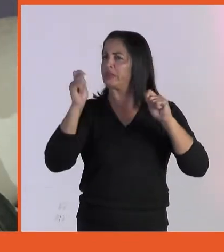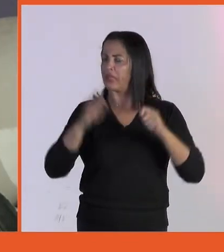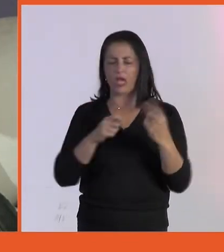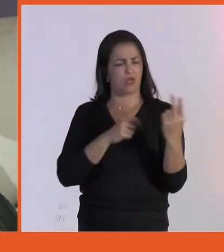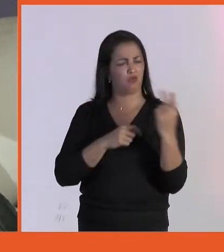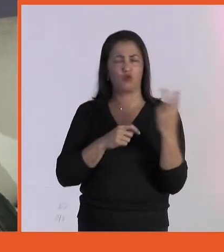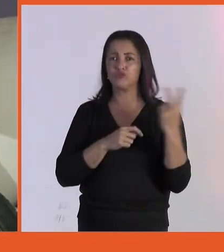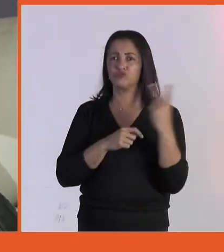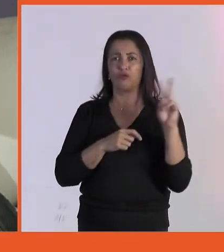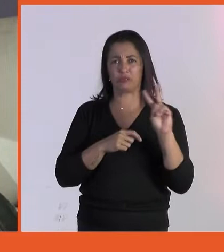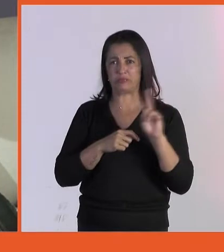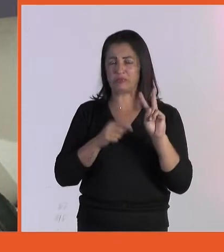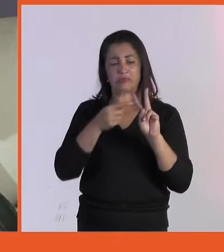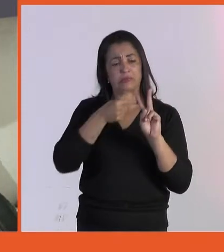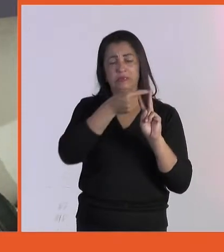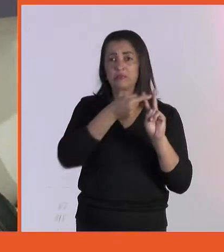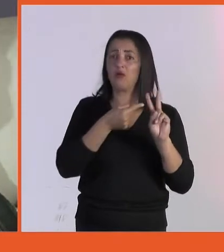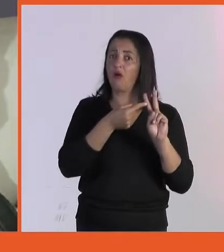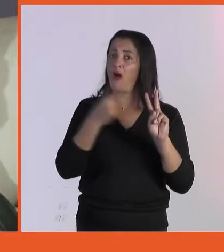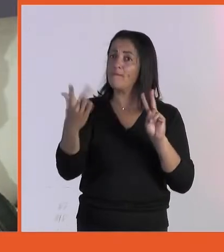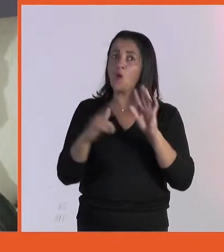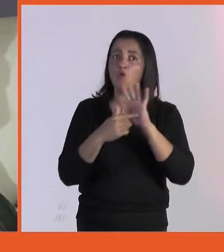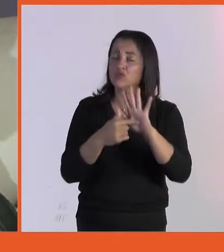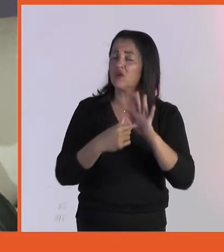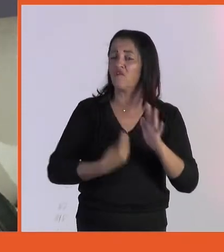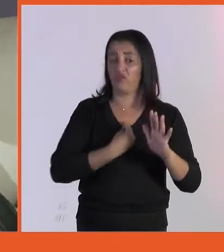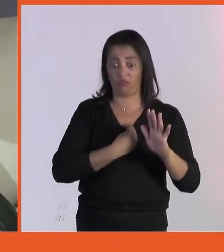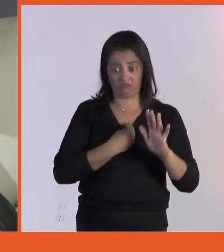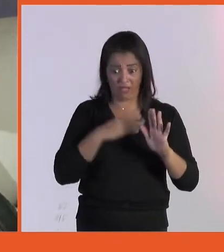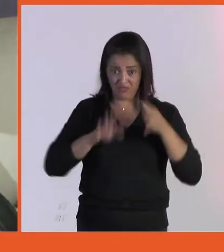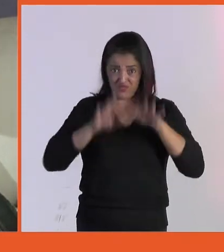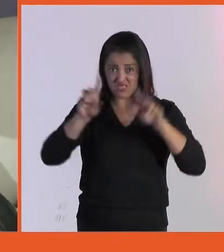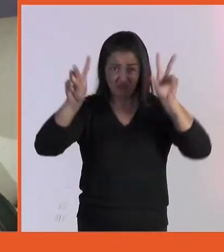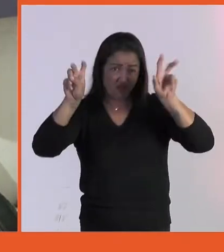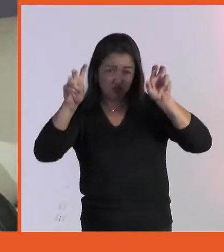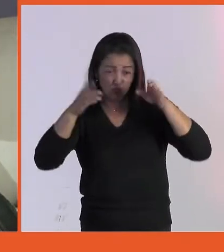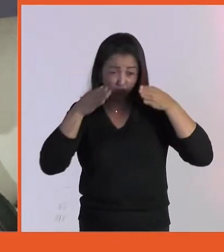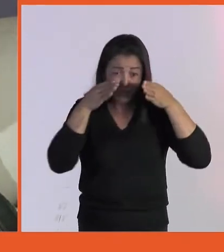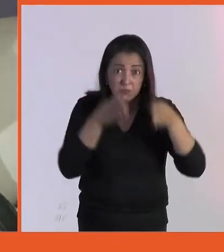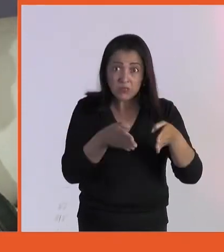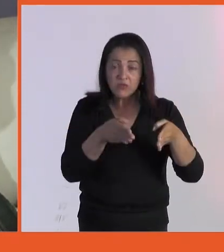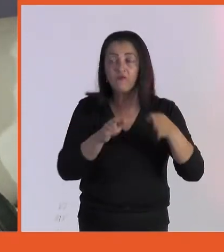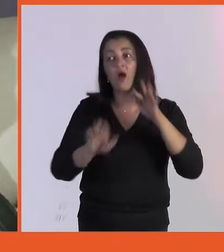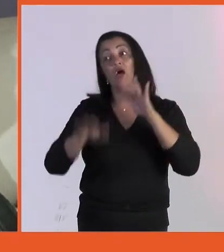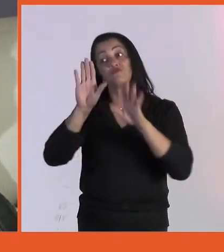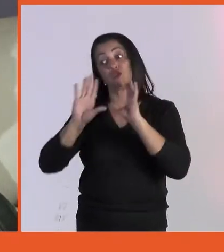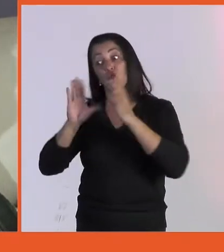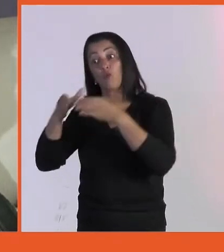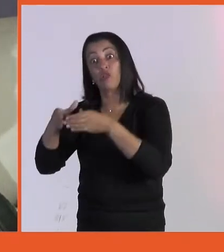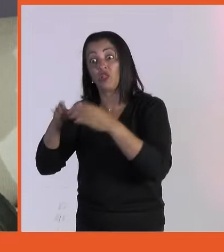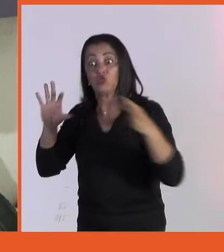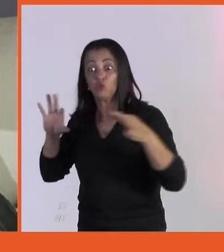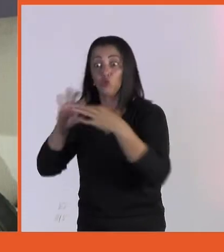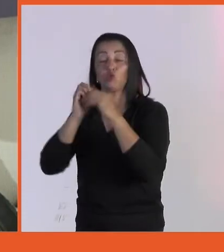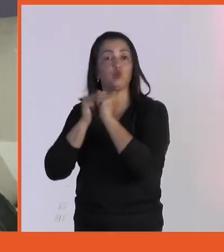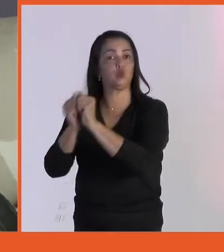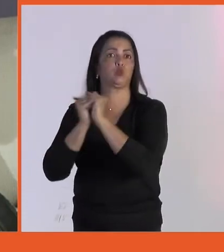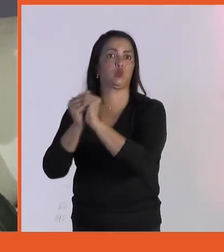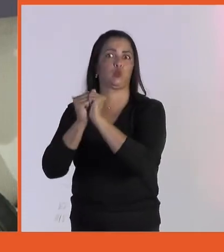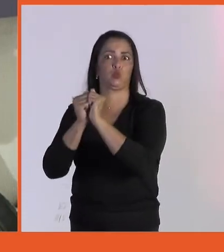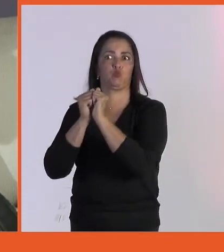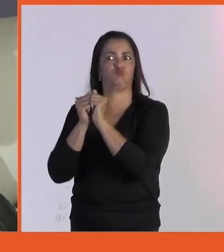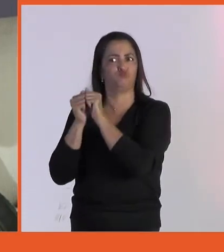menores, que às vezes falam de um nicho mais específico. E essa comunidade, às vezes, é mais junta, assim, mais engaja